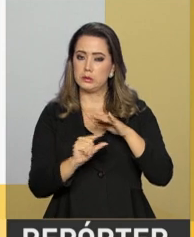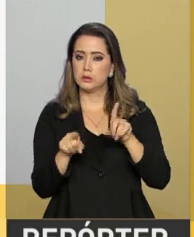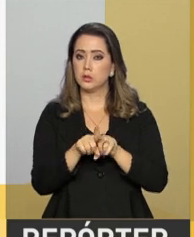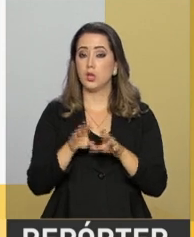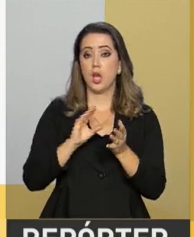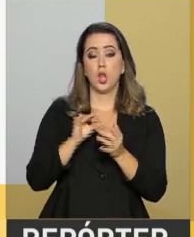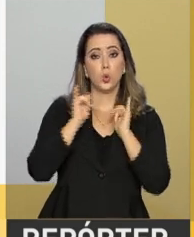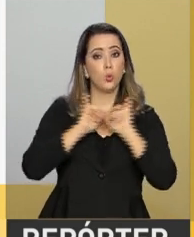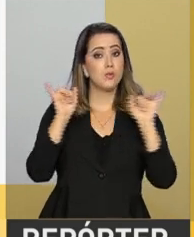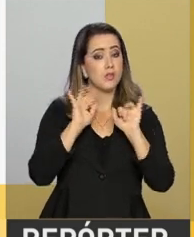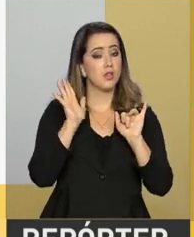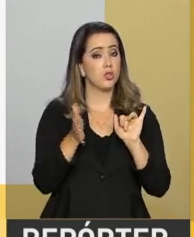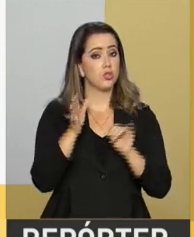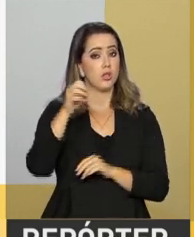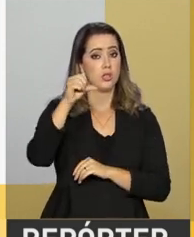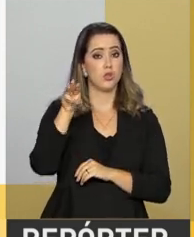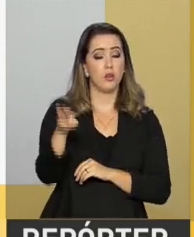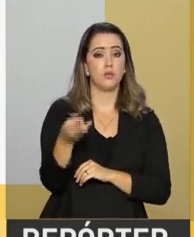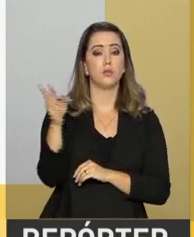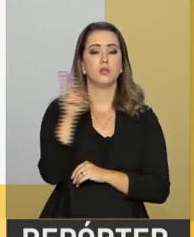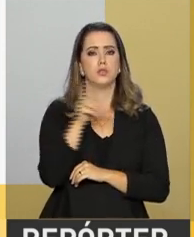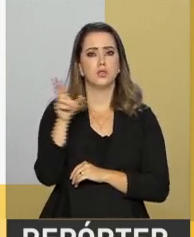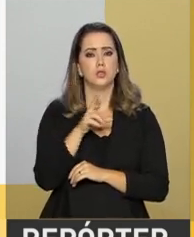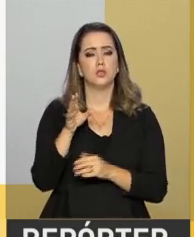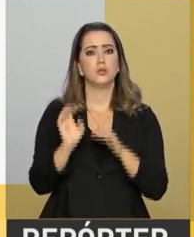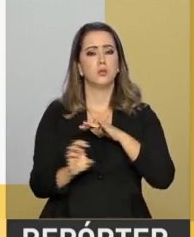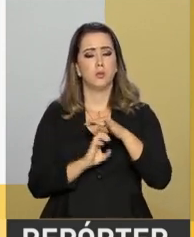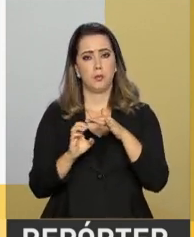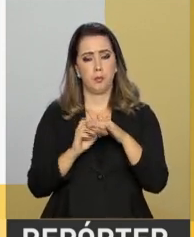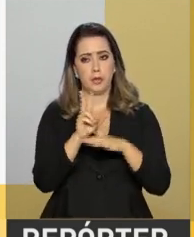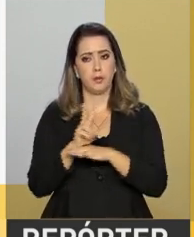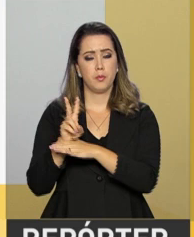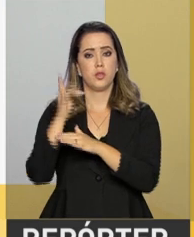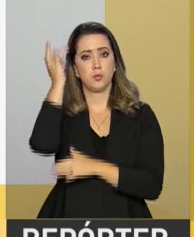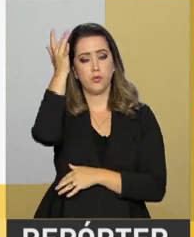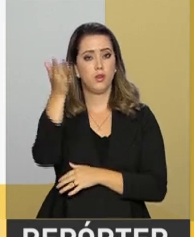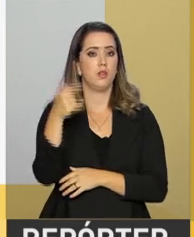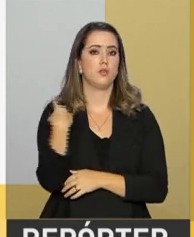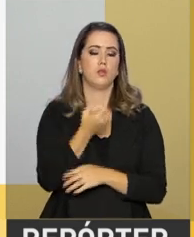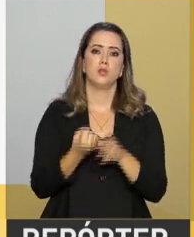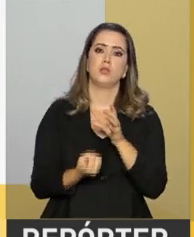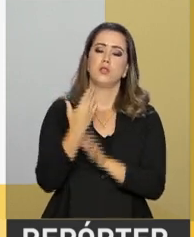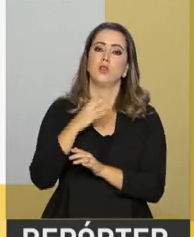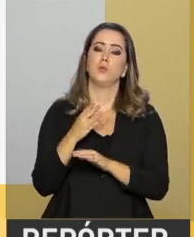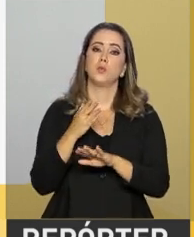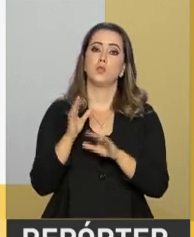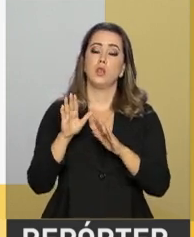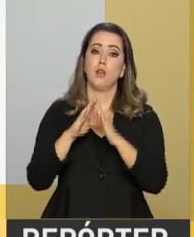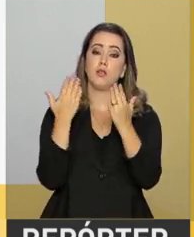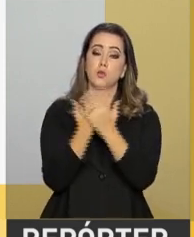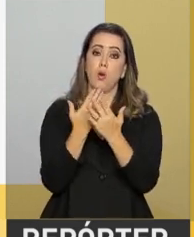9 bilhões de reais para empréstimo facilitado e tem mais nós criamos a escola do trabalhador